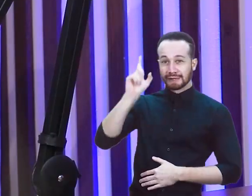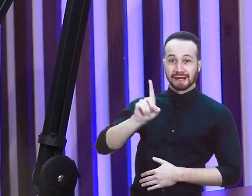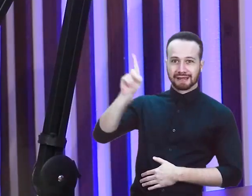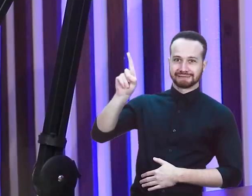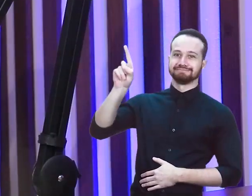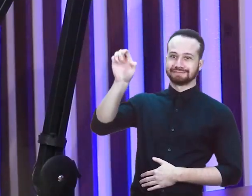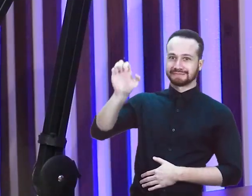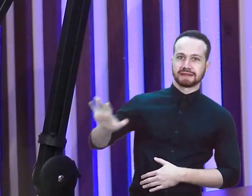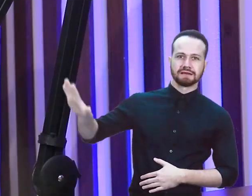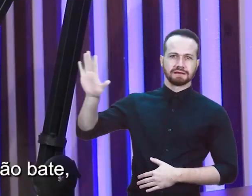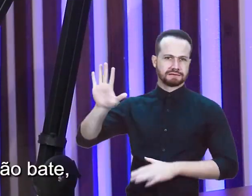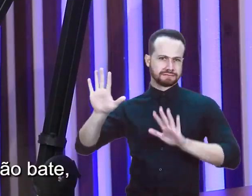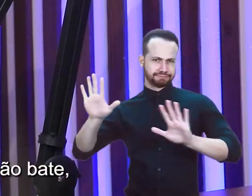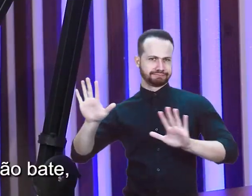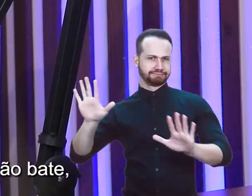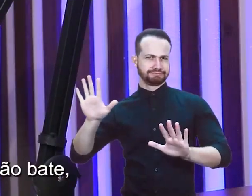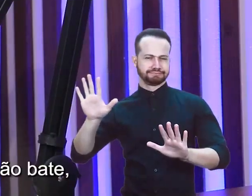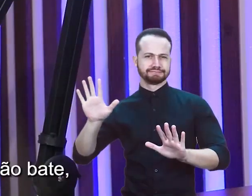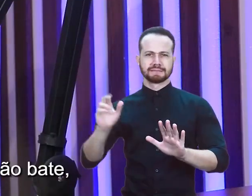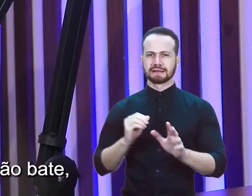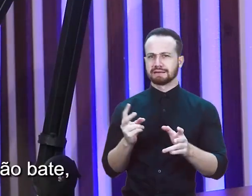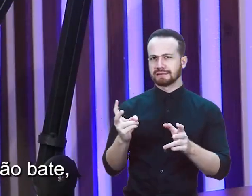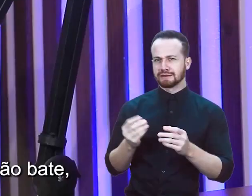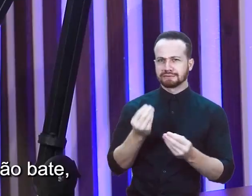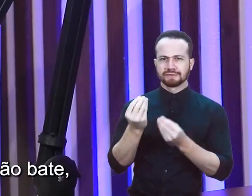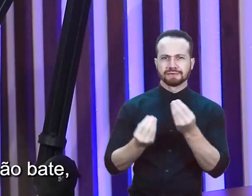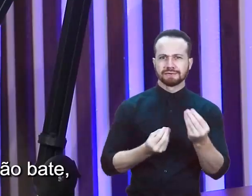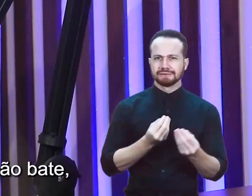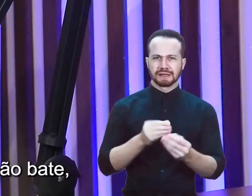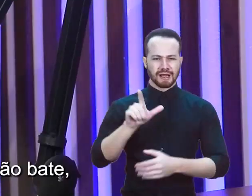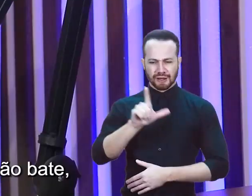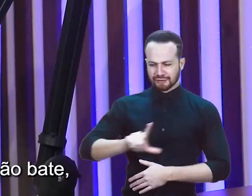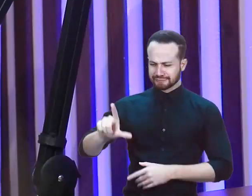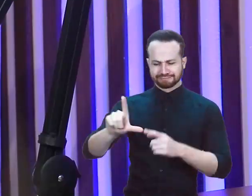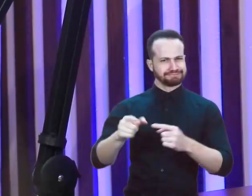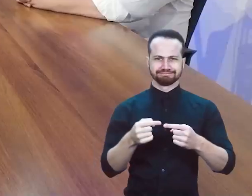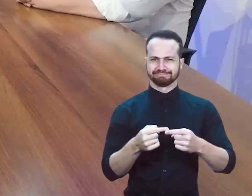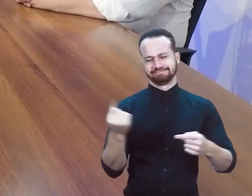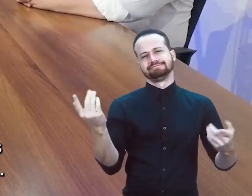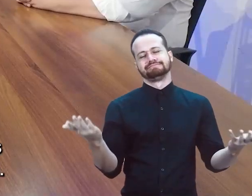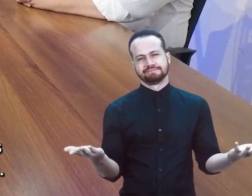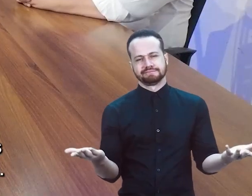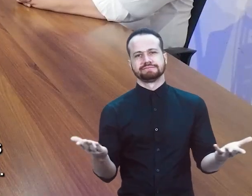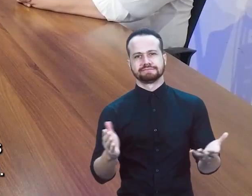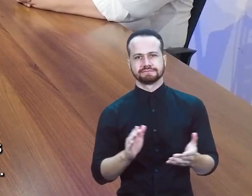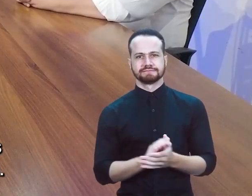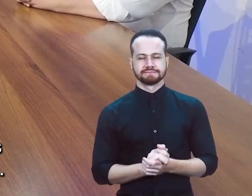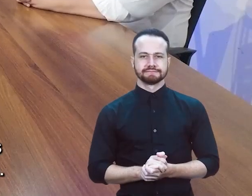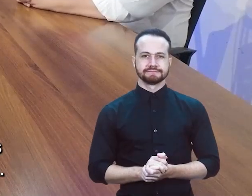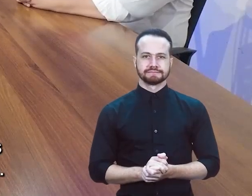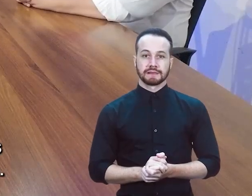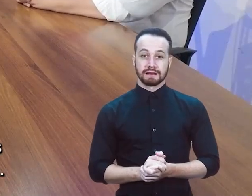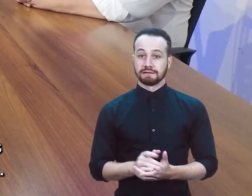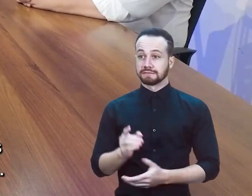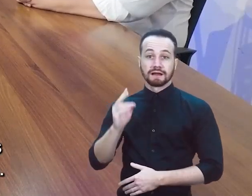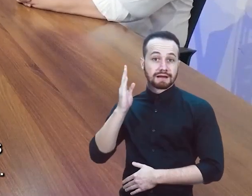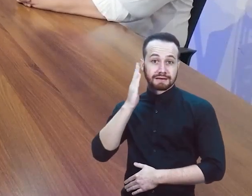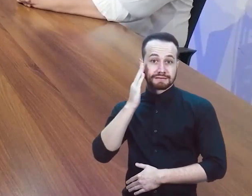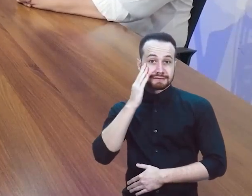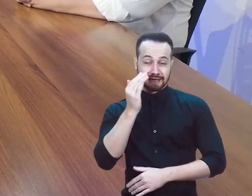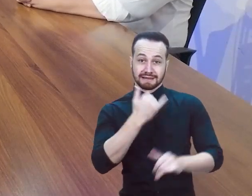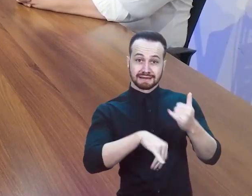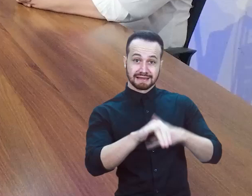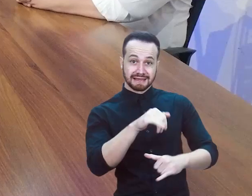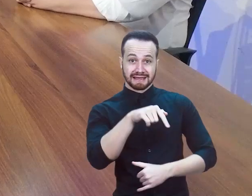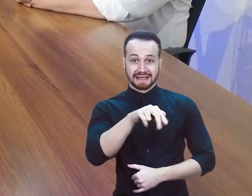equívoco. Só se eu bebesse que boa para não entender que essa lógica não bate. Né? Que boa para quem está nos assistindo, é água sanitária,